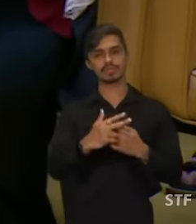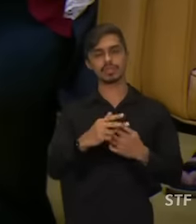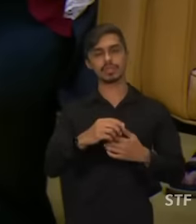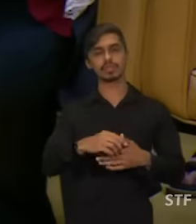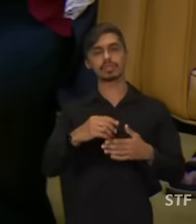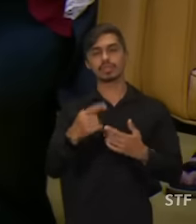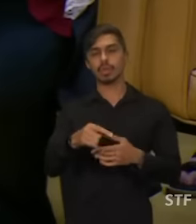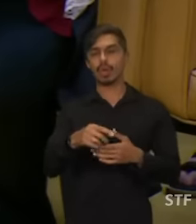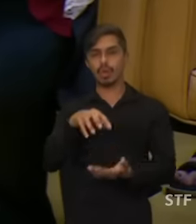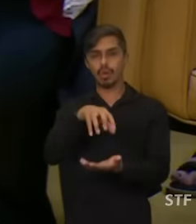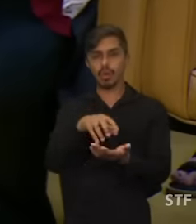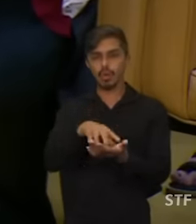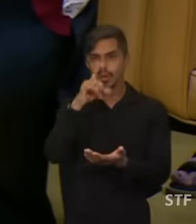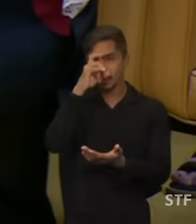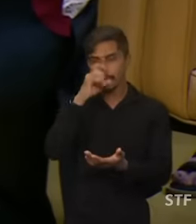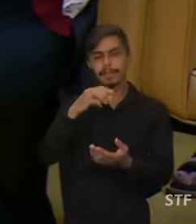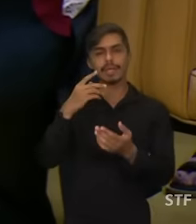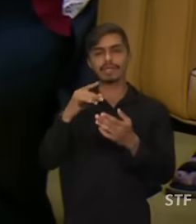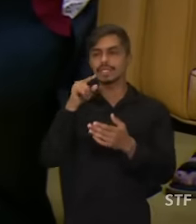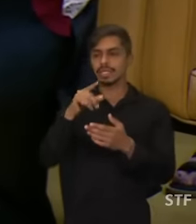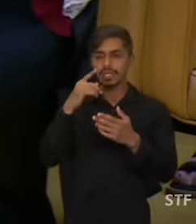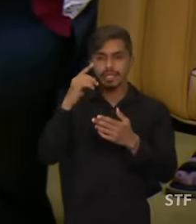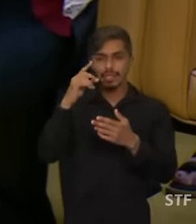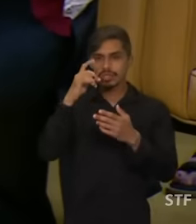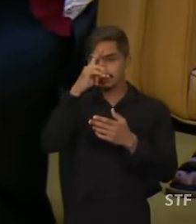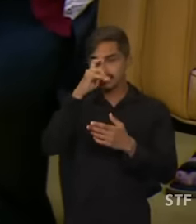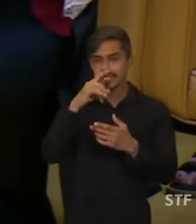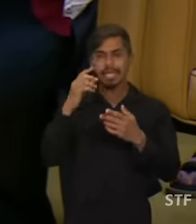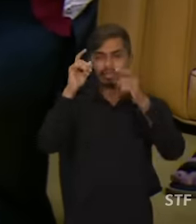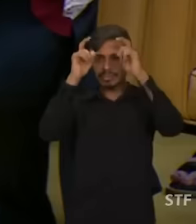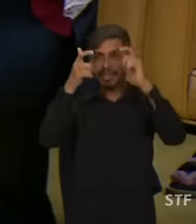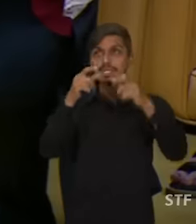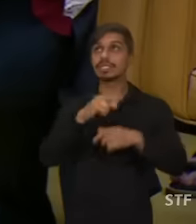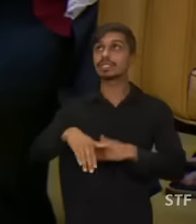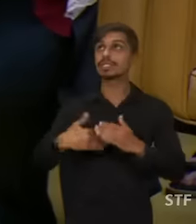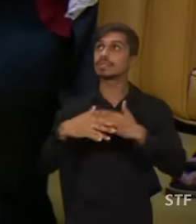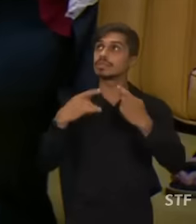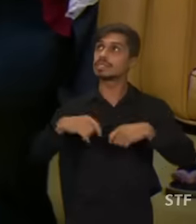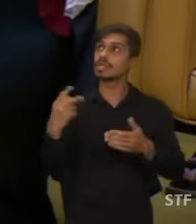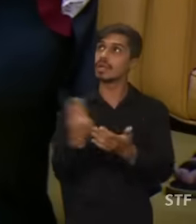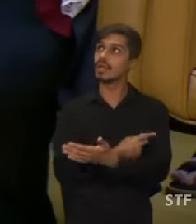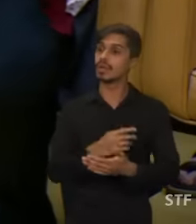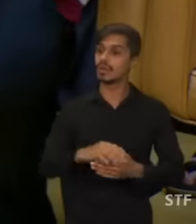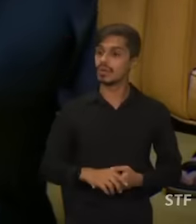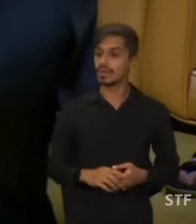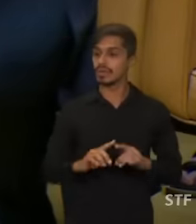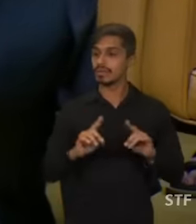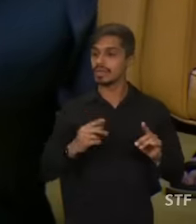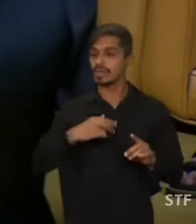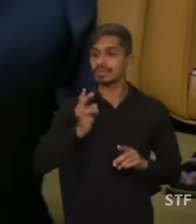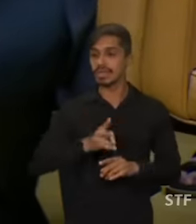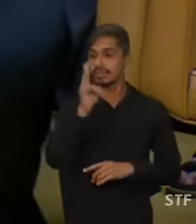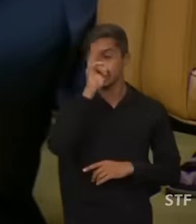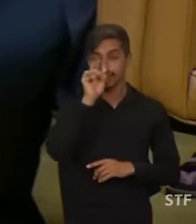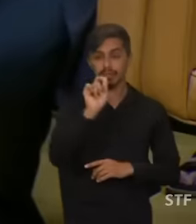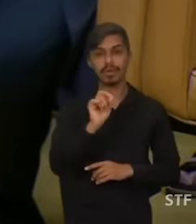manicômios judiciários. O Brasil tem muito a avançar nessa área. Esses avanços têm que ser feitos, esse progresso tem que ser feito. Mas eu sempre lembro